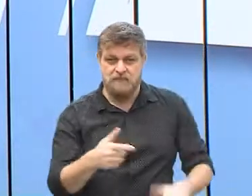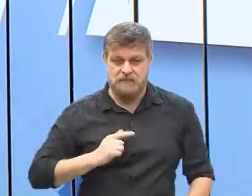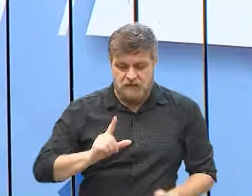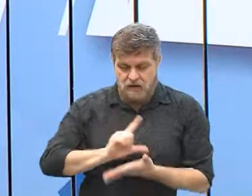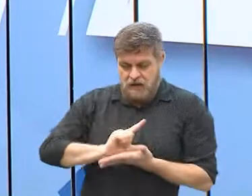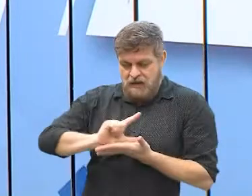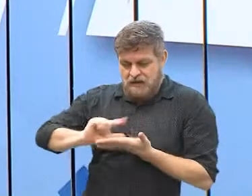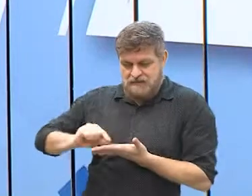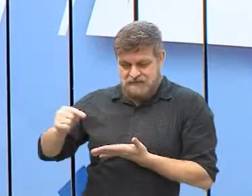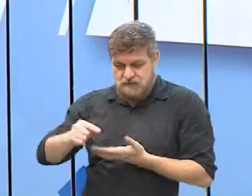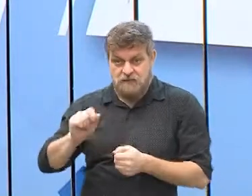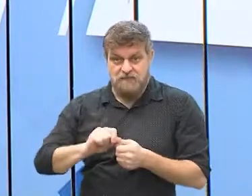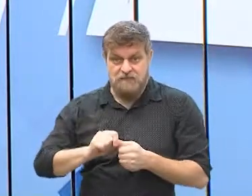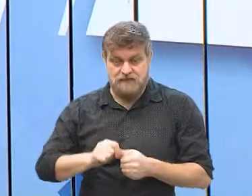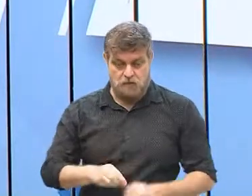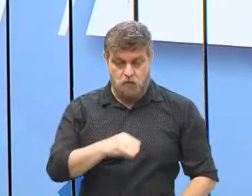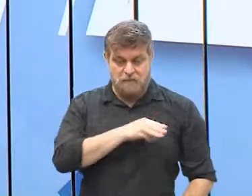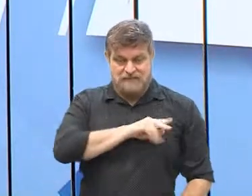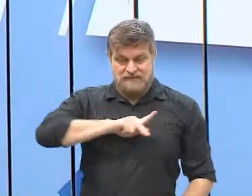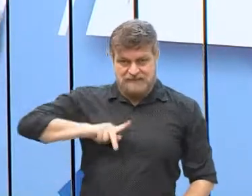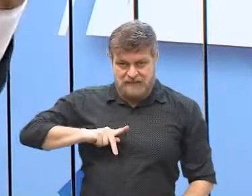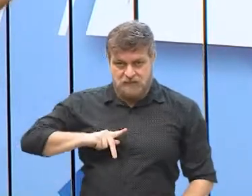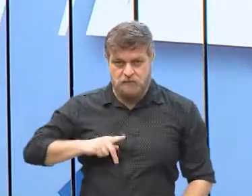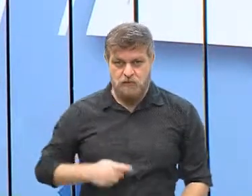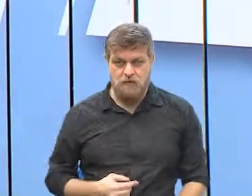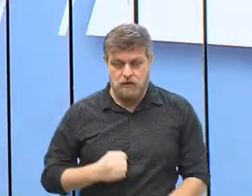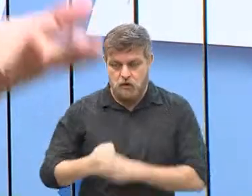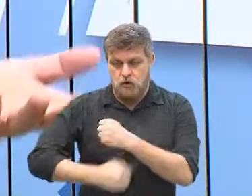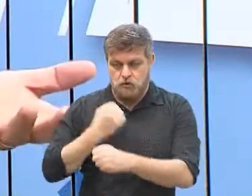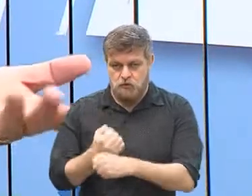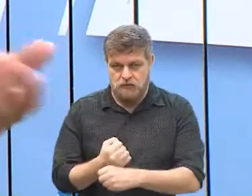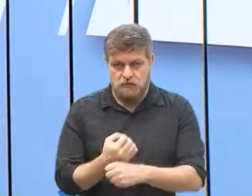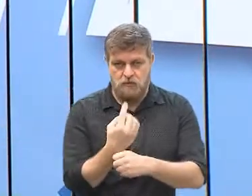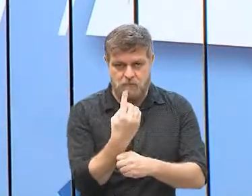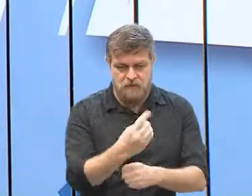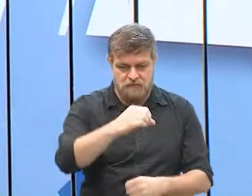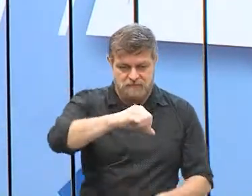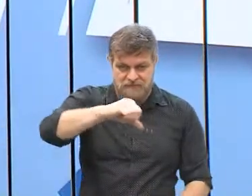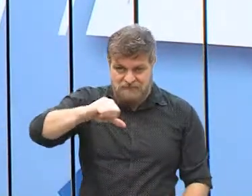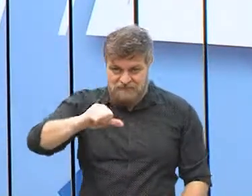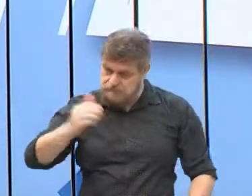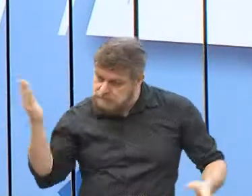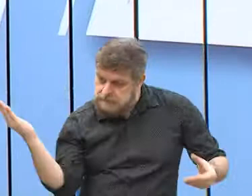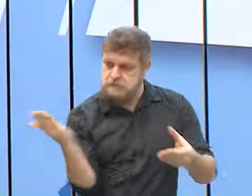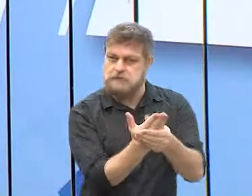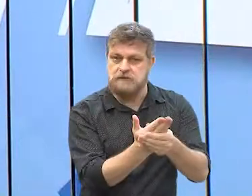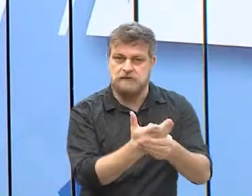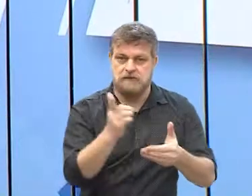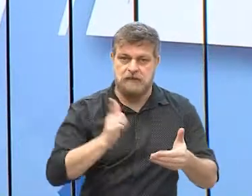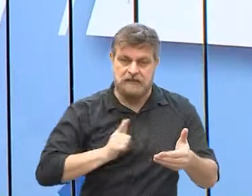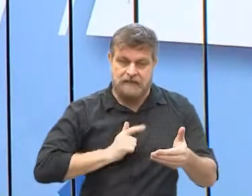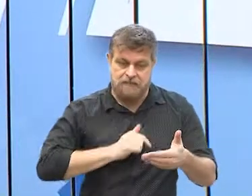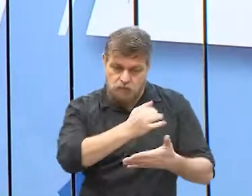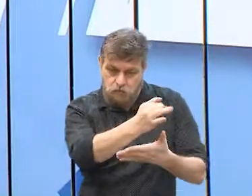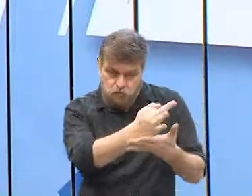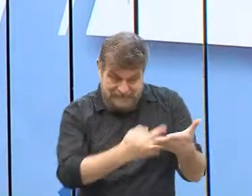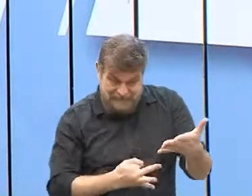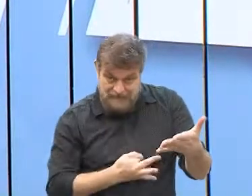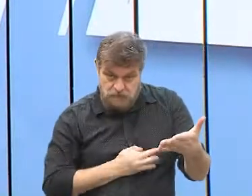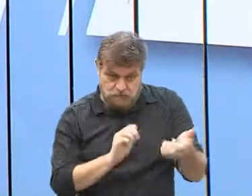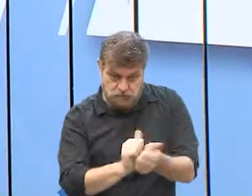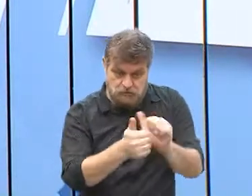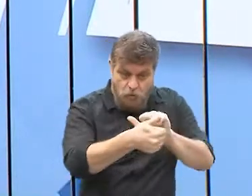artigo fez com que o Ministério Público entrasse com uma ação lá em 99 contra a Prefeitura, elaborou um termo de ajuste de conduta, apresentou um